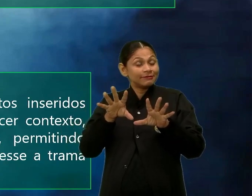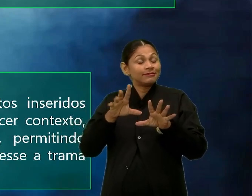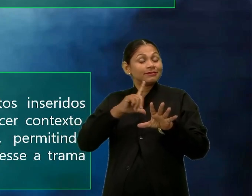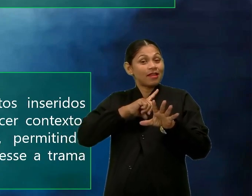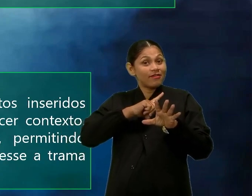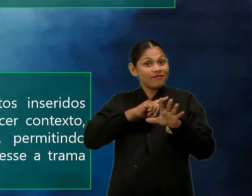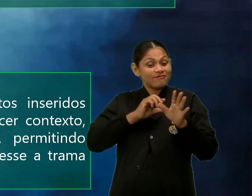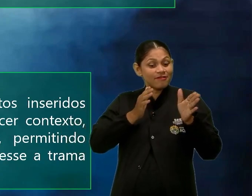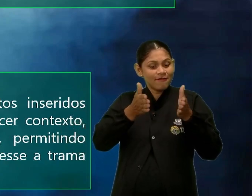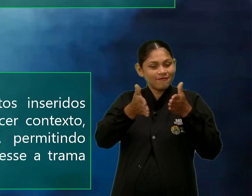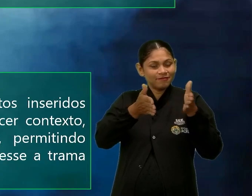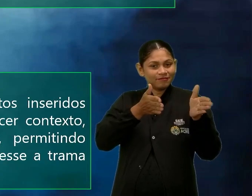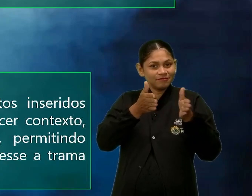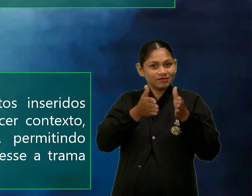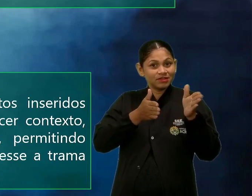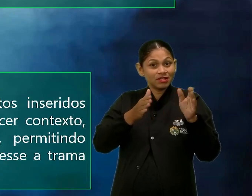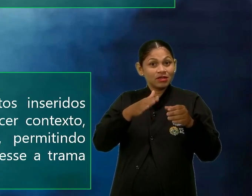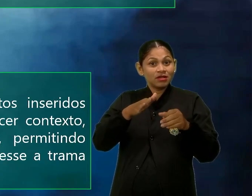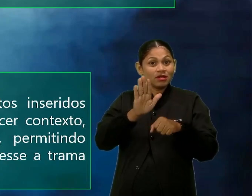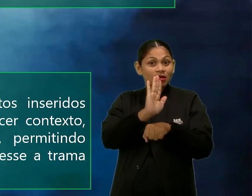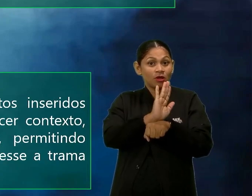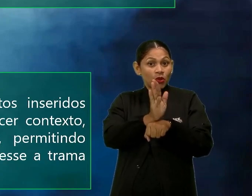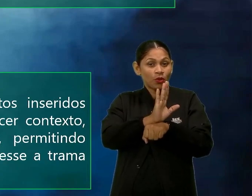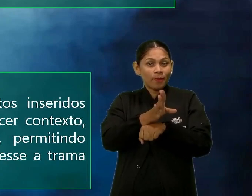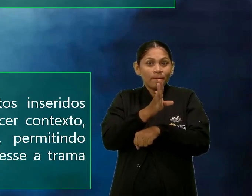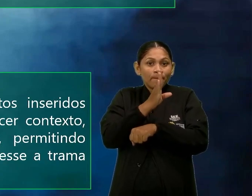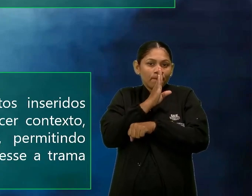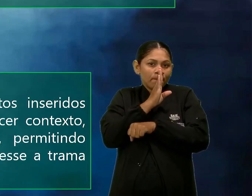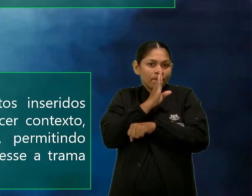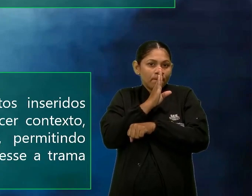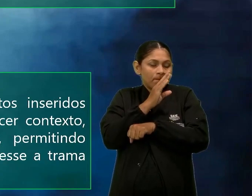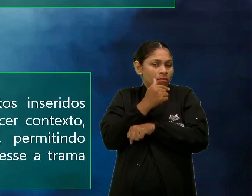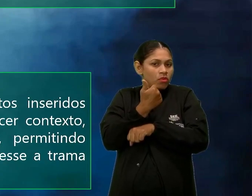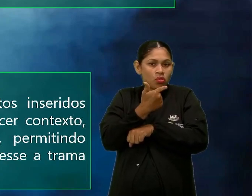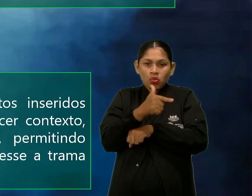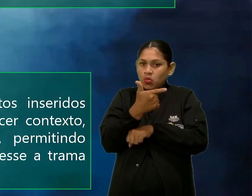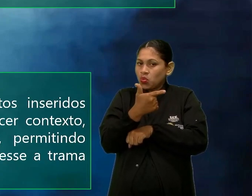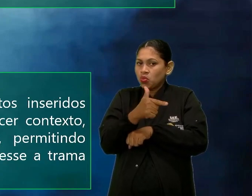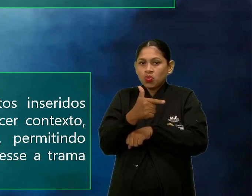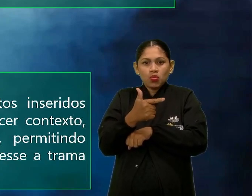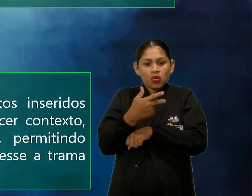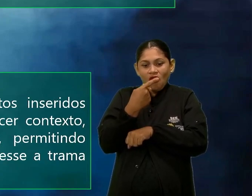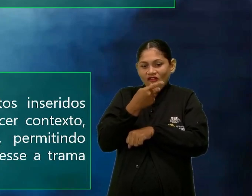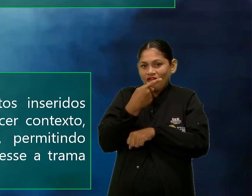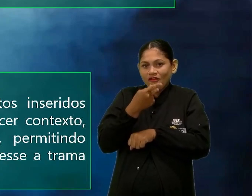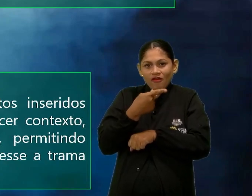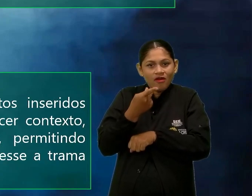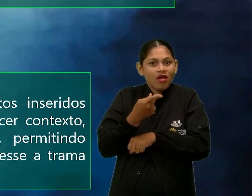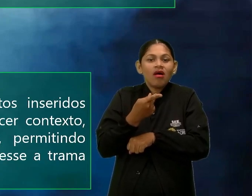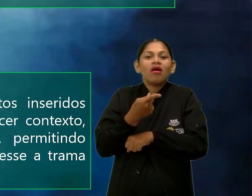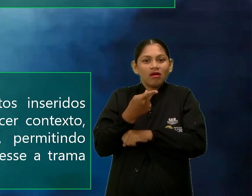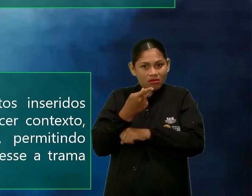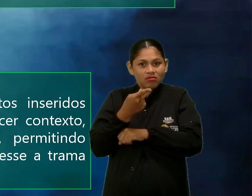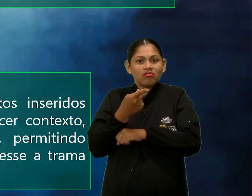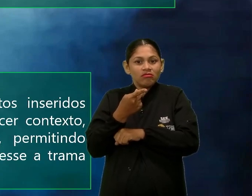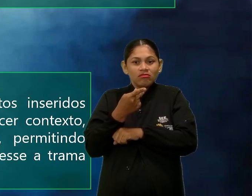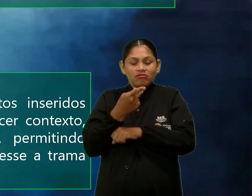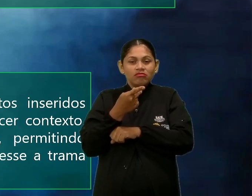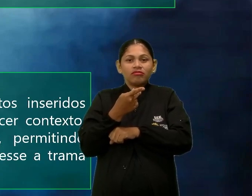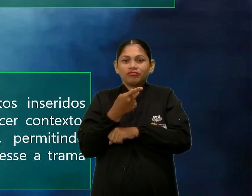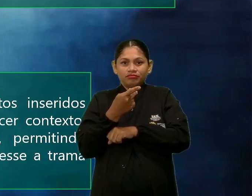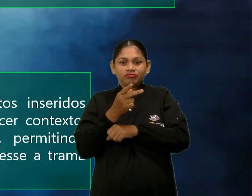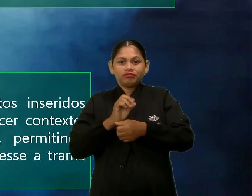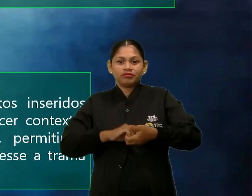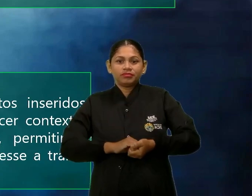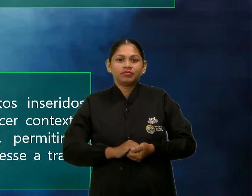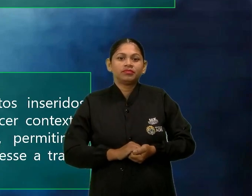era do cinema mudo. O cinema mudo, ele é caracterizado pela total ausência de diálogos sonoros, ou seja, de